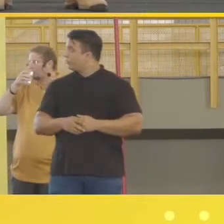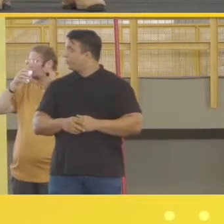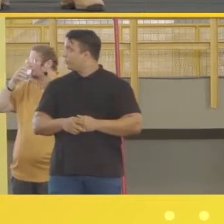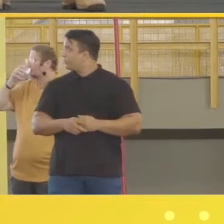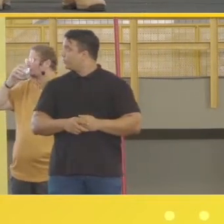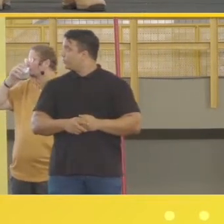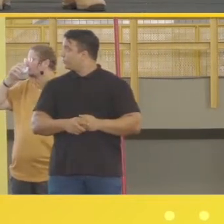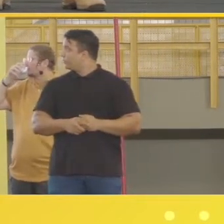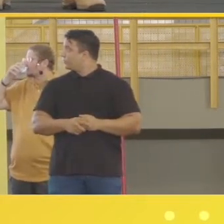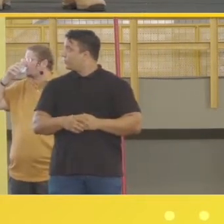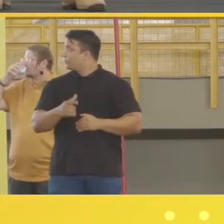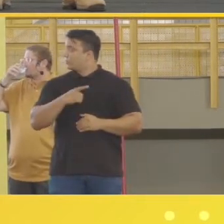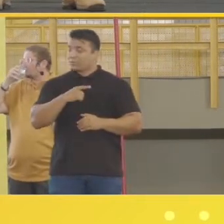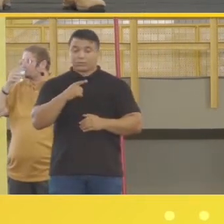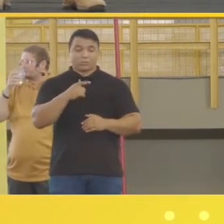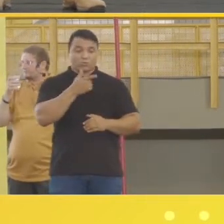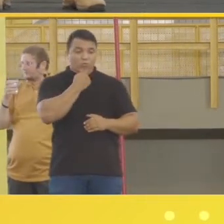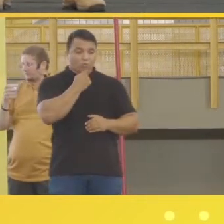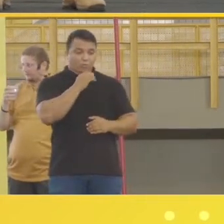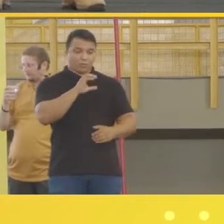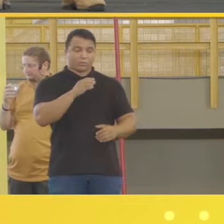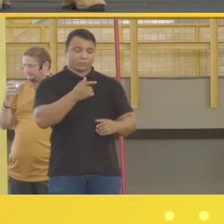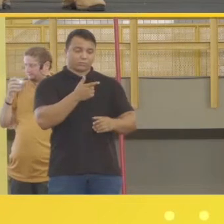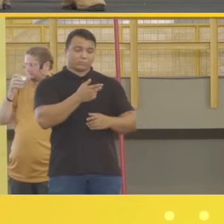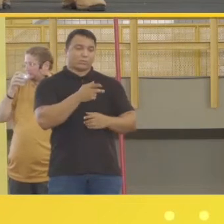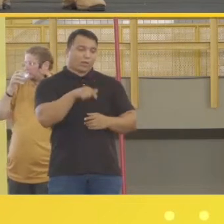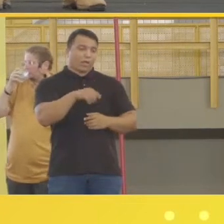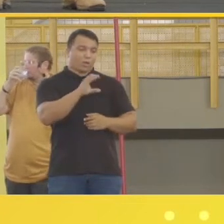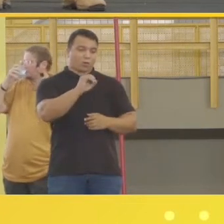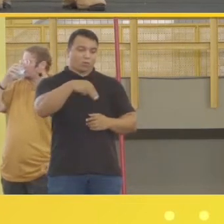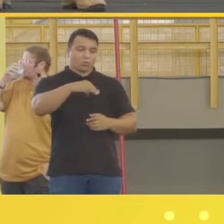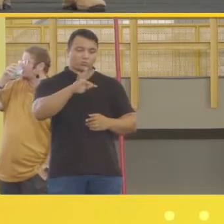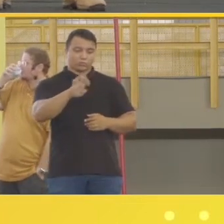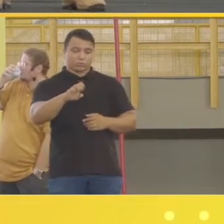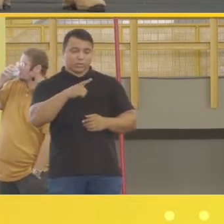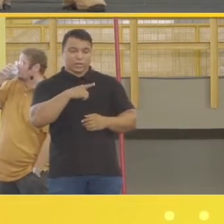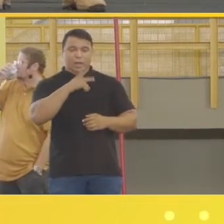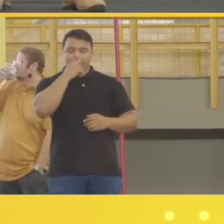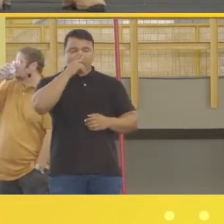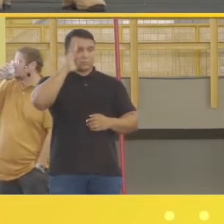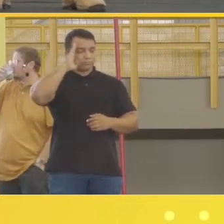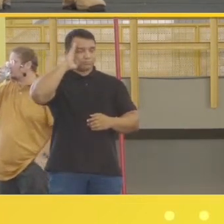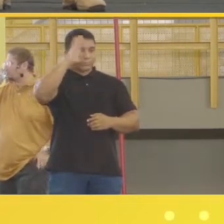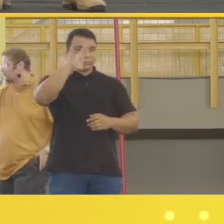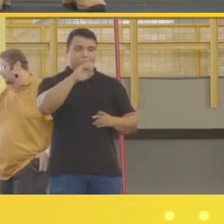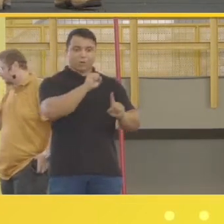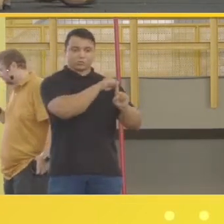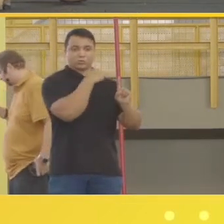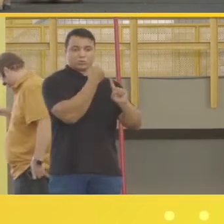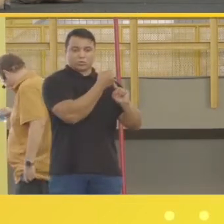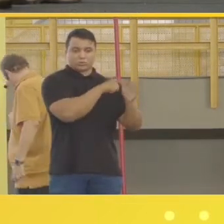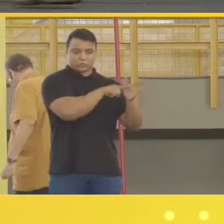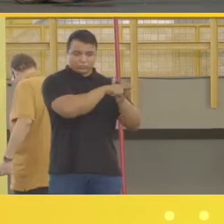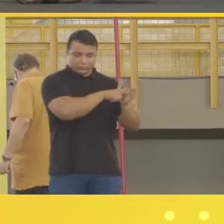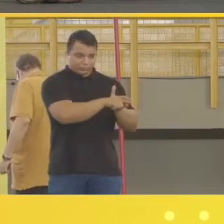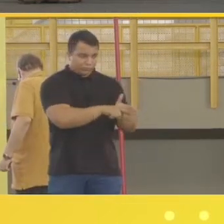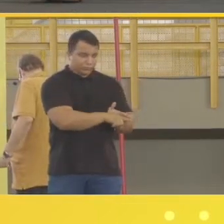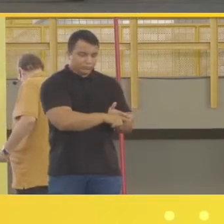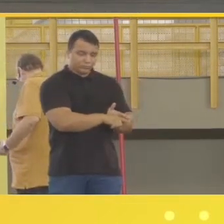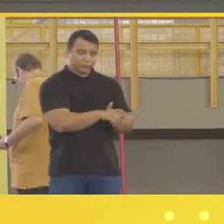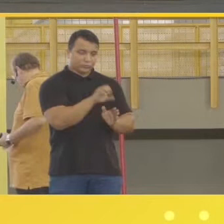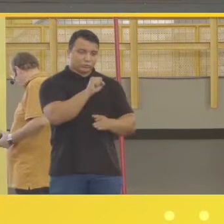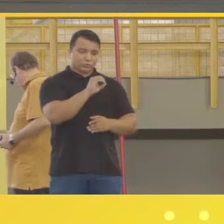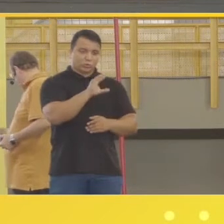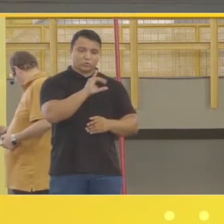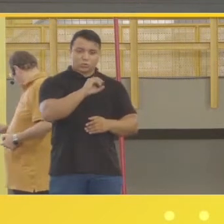Auguste Comte, para quem não lembra, ele é simplesmente o pai da sociologia. Auguste Comte foi o